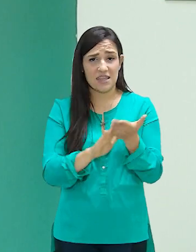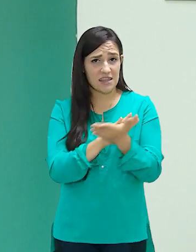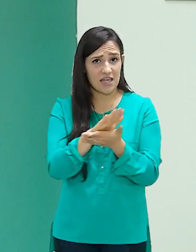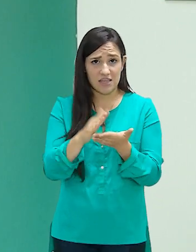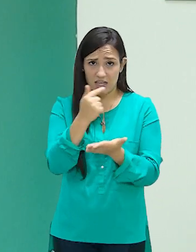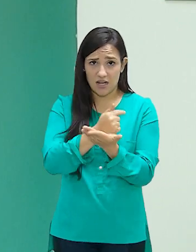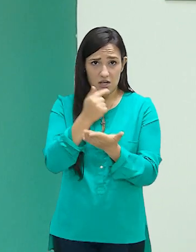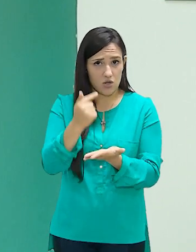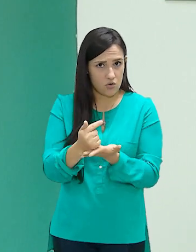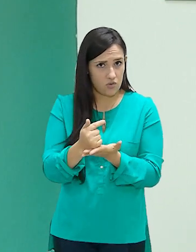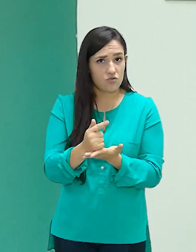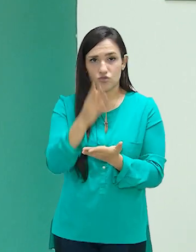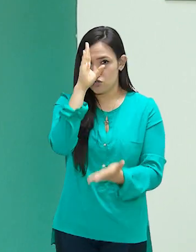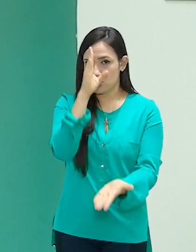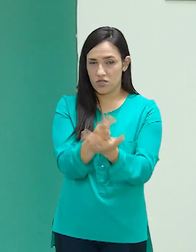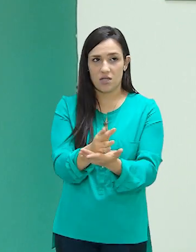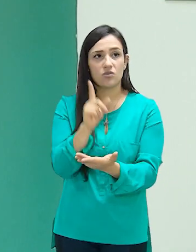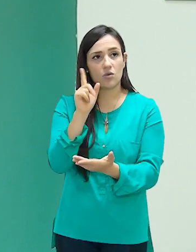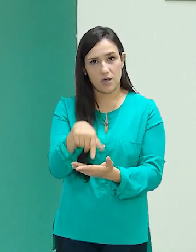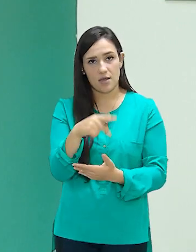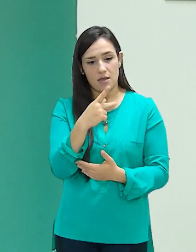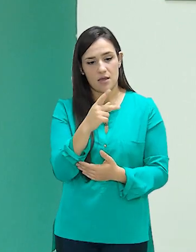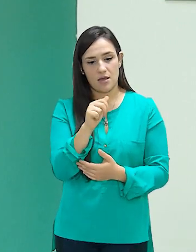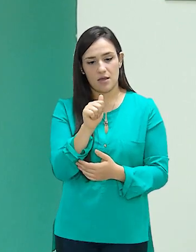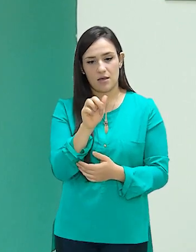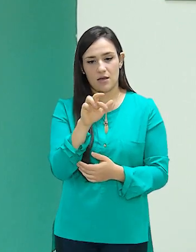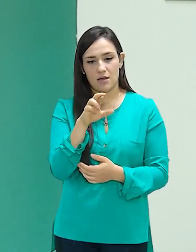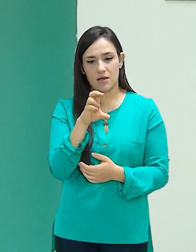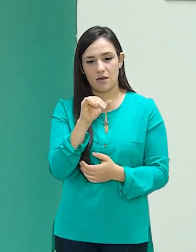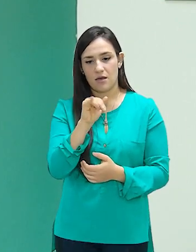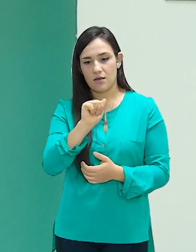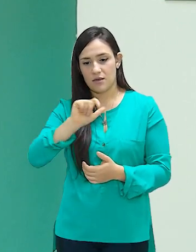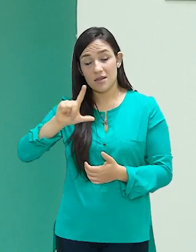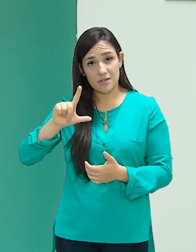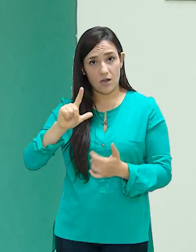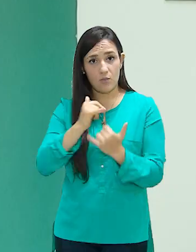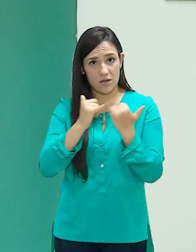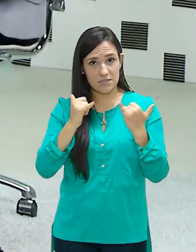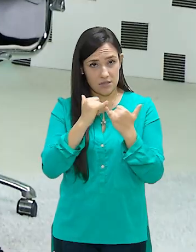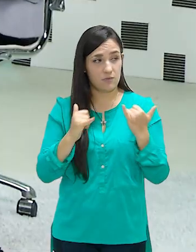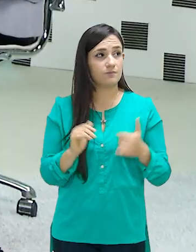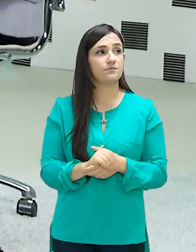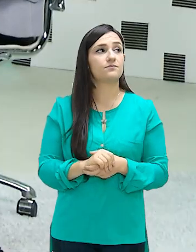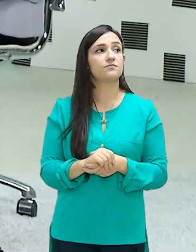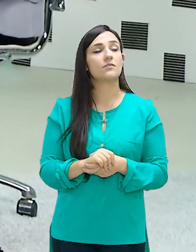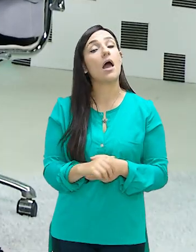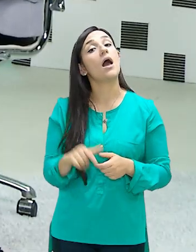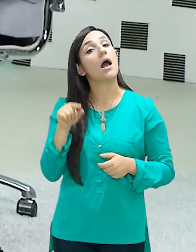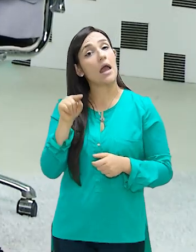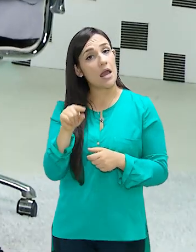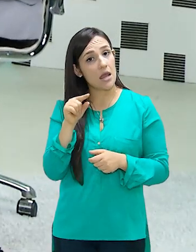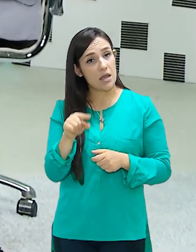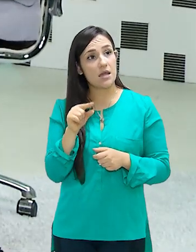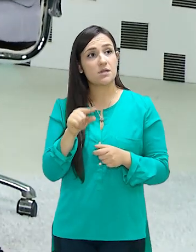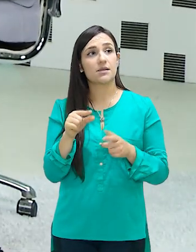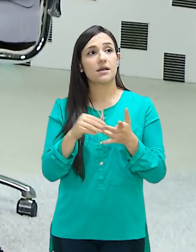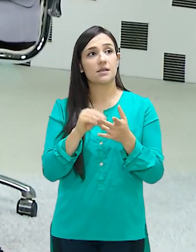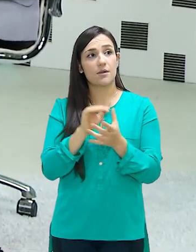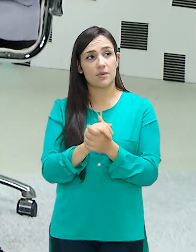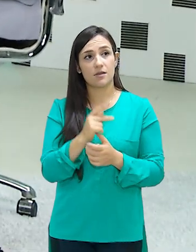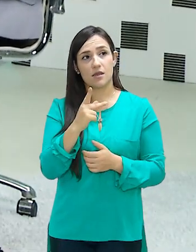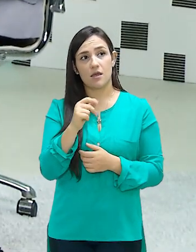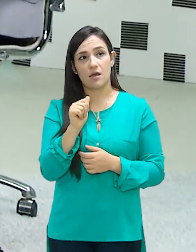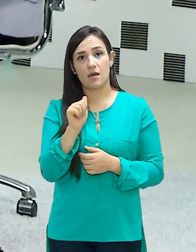escolhendo, o cartório vai colocar o regime que é a comunhão parcial de bens. E nesse regime parcial de